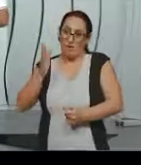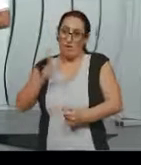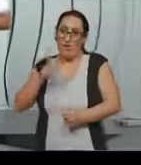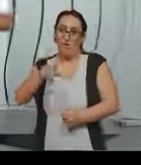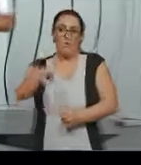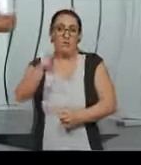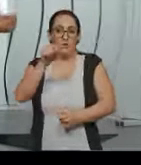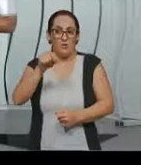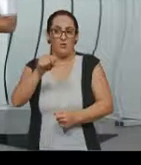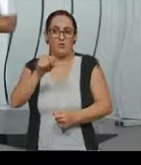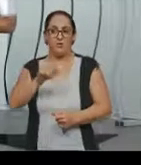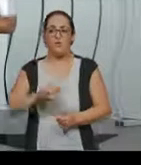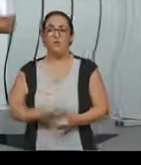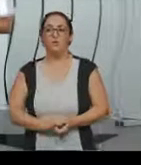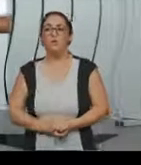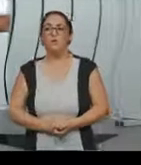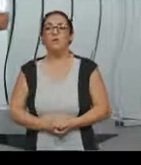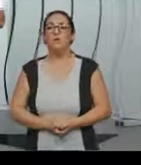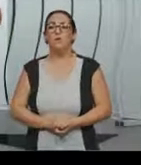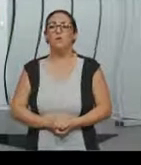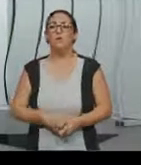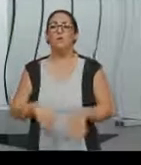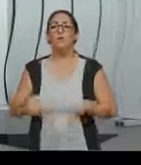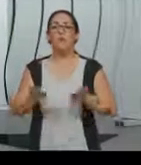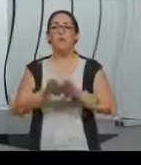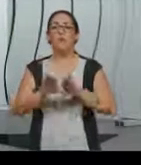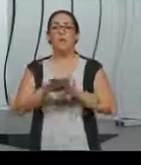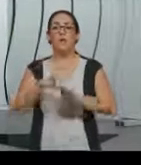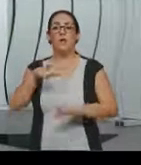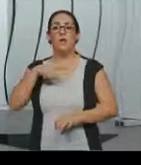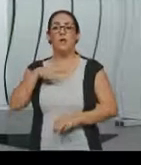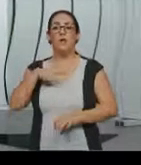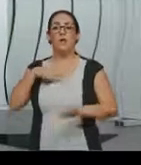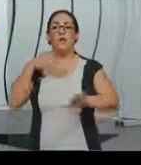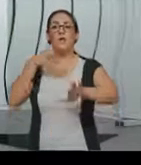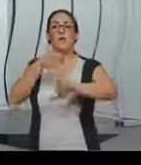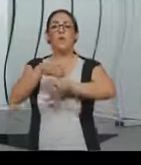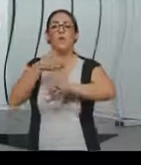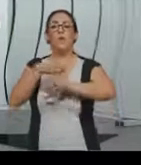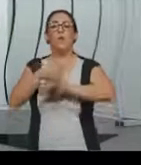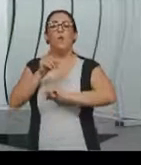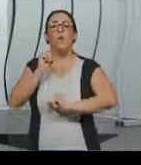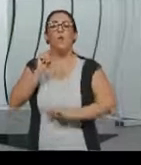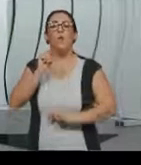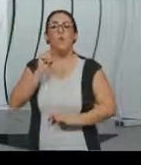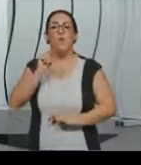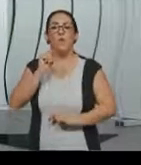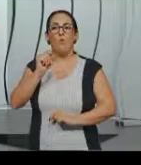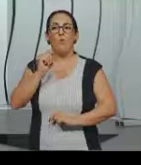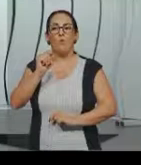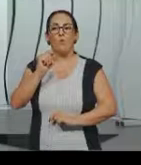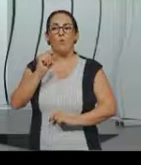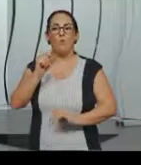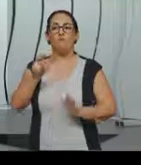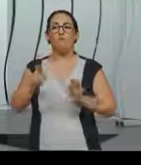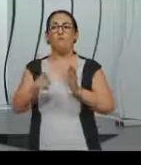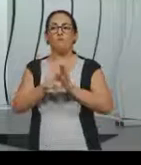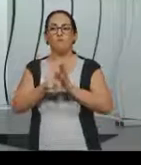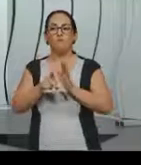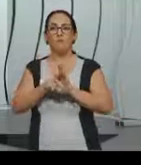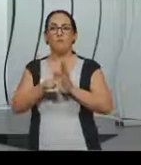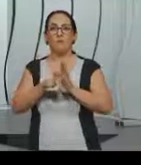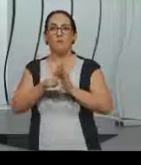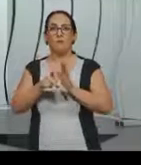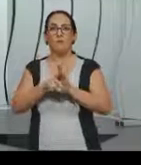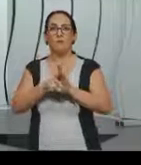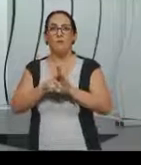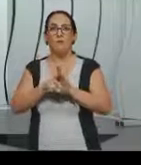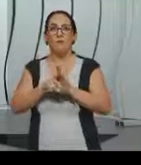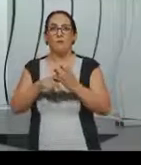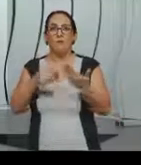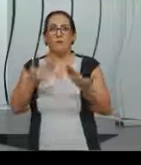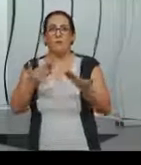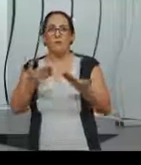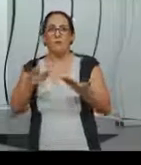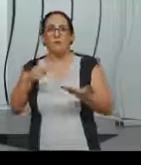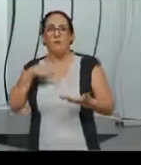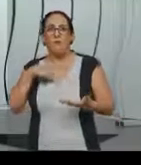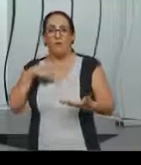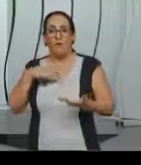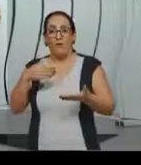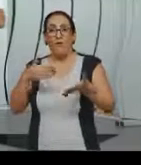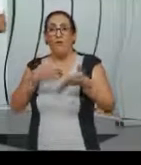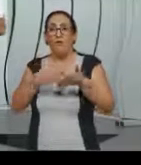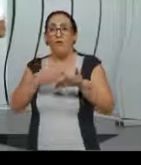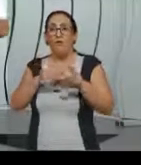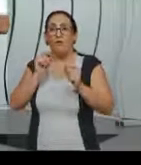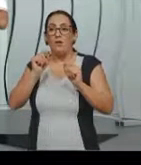E a gente tem isso de uma forma mais frequente, de uma forma mais intensa, e é uma questão até, diriam alguns,